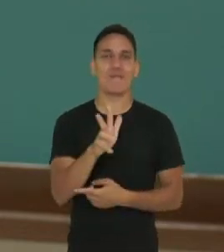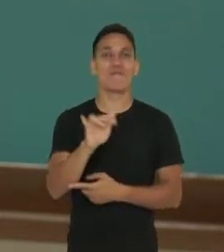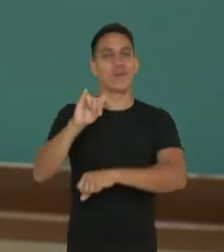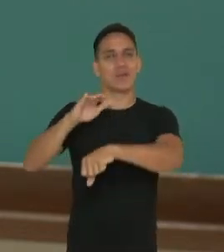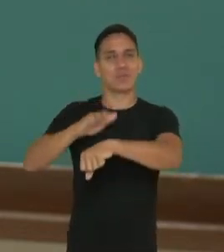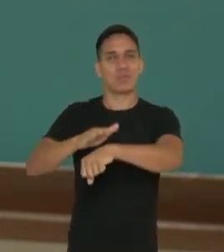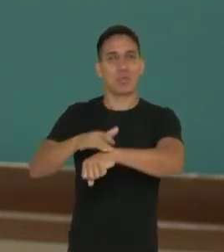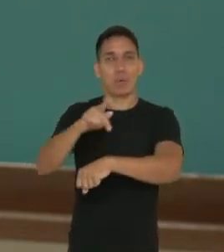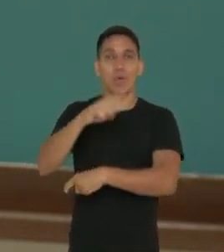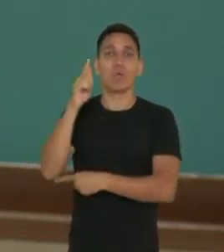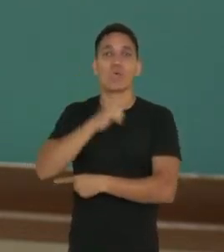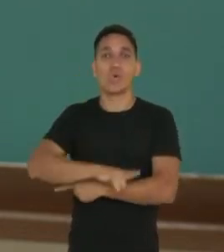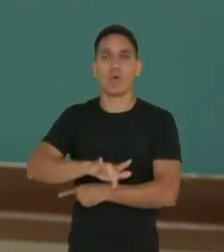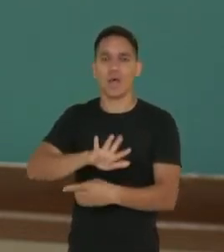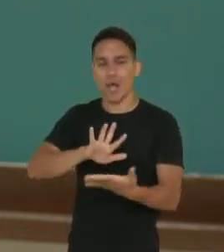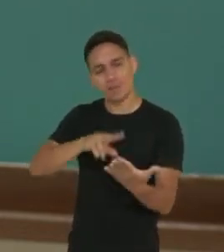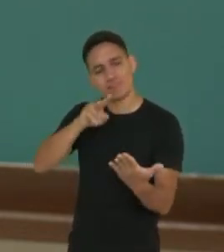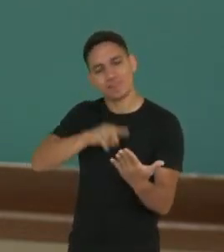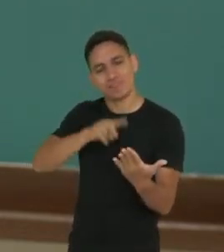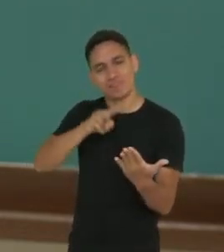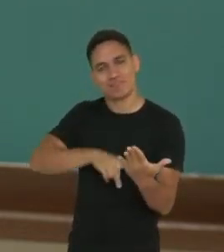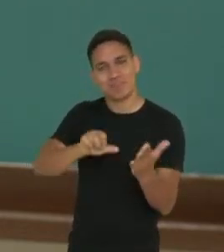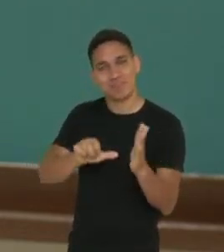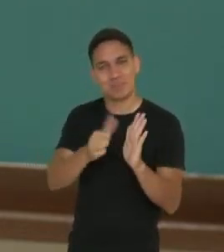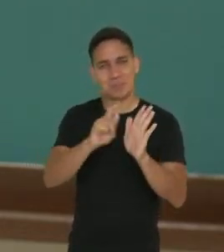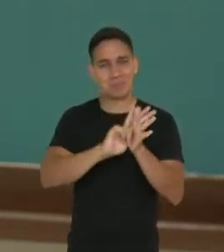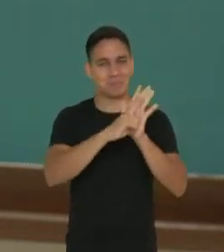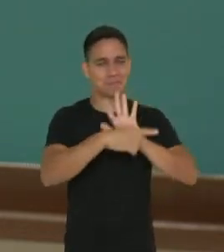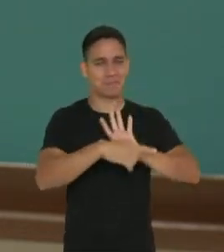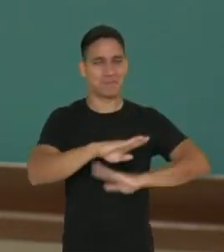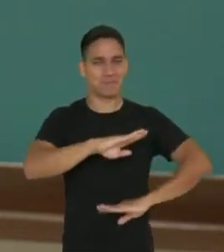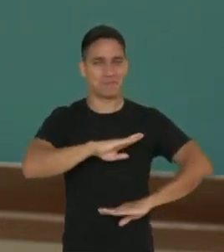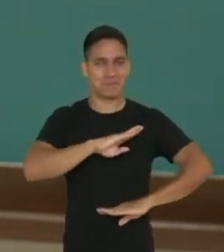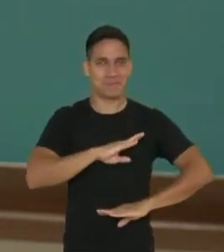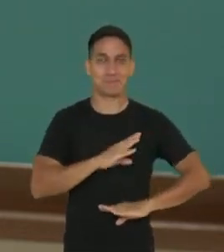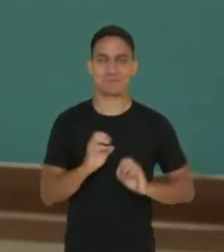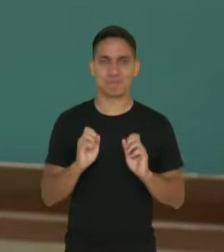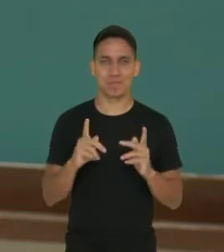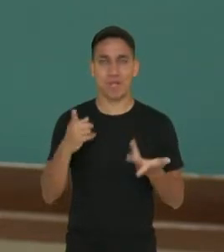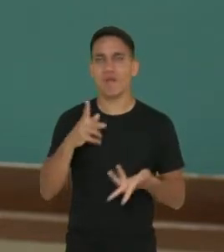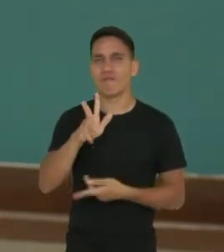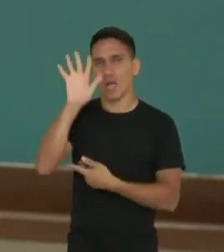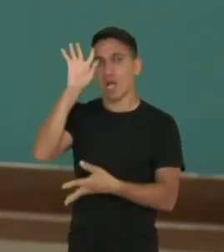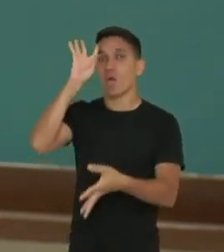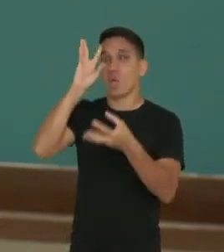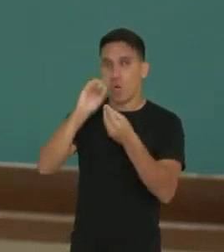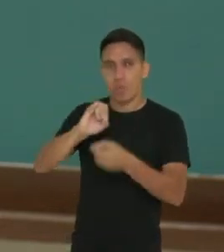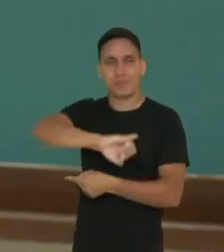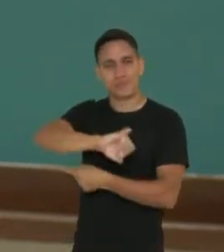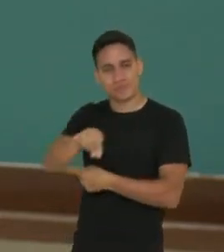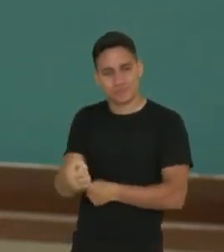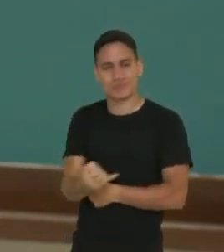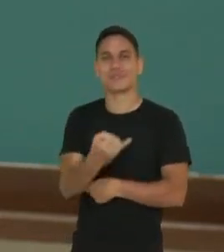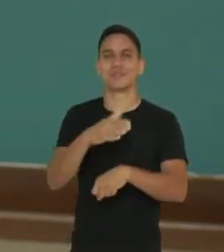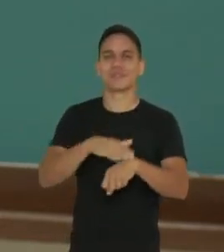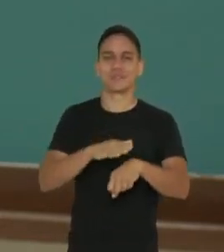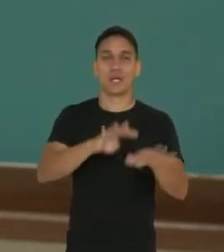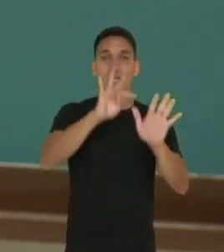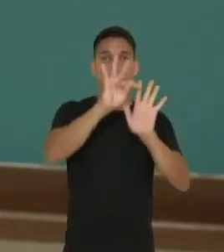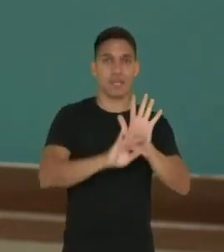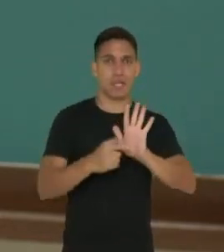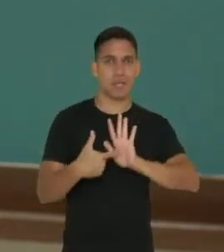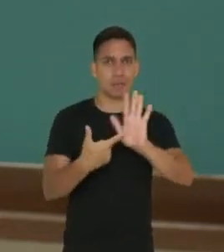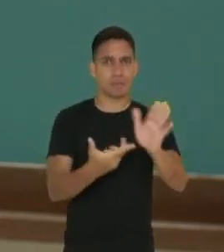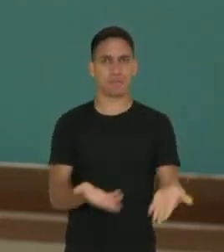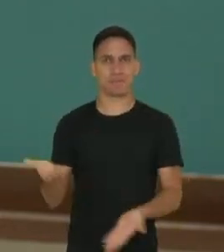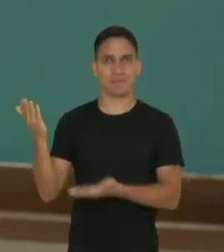momento que você vai ter contato então com o gênero causa. Vamos compreender e aproveitar, né, o texto